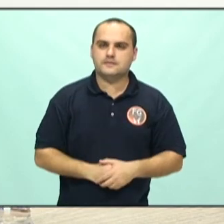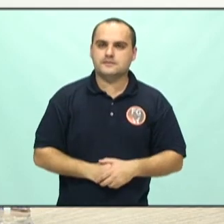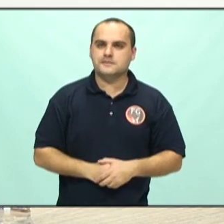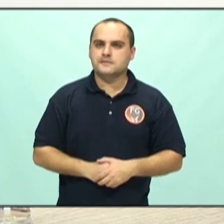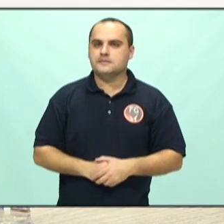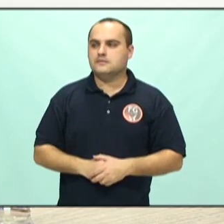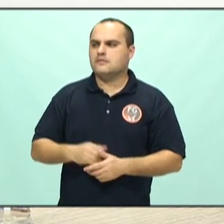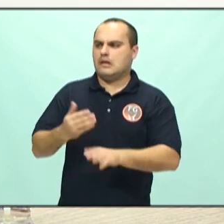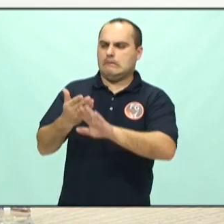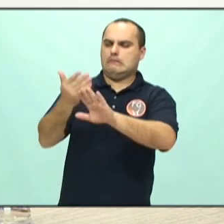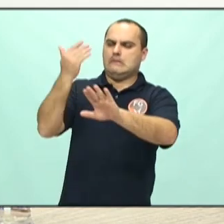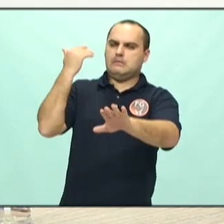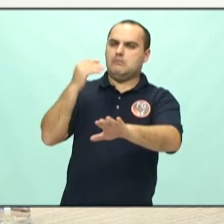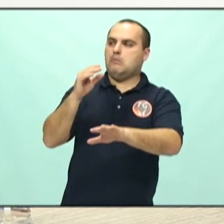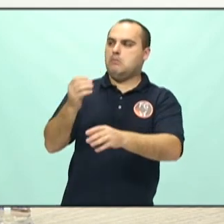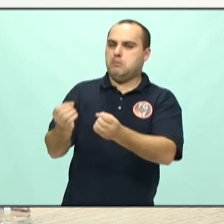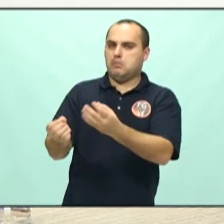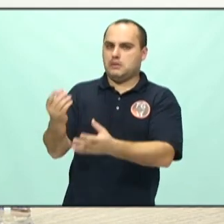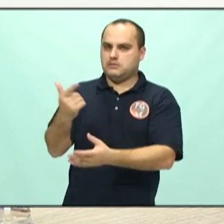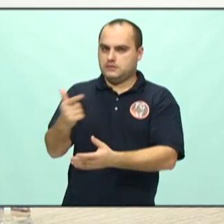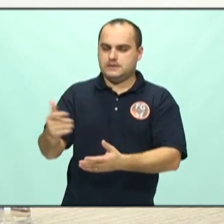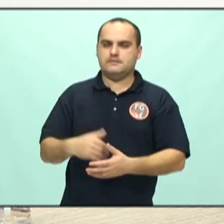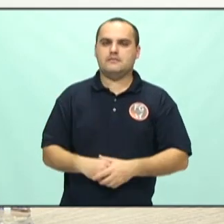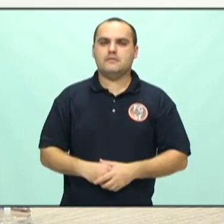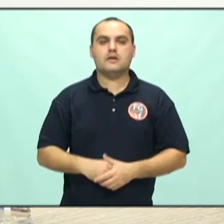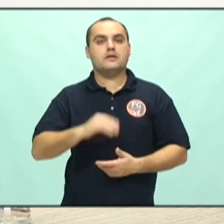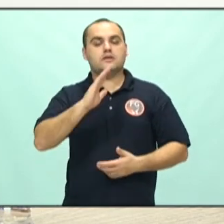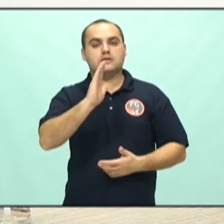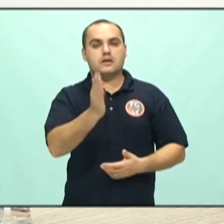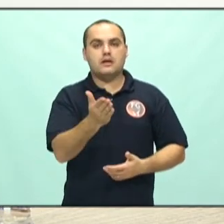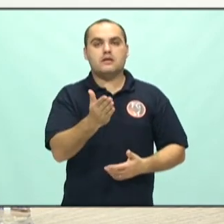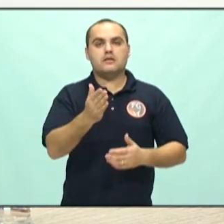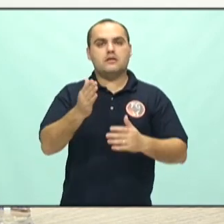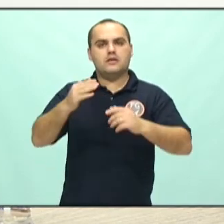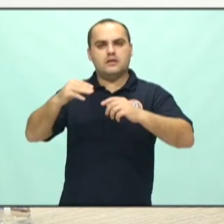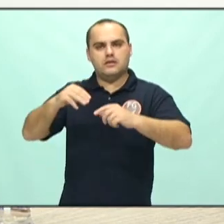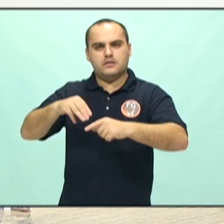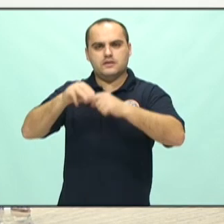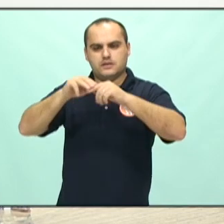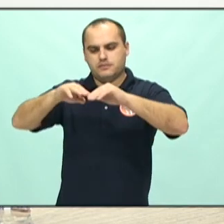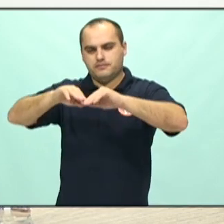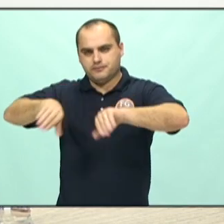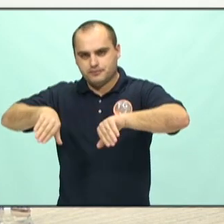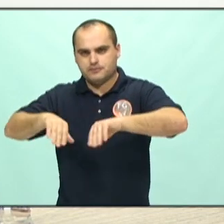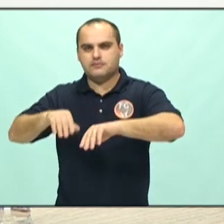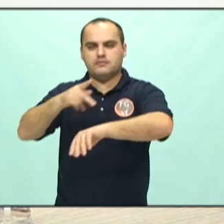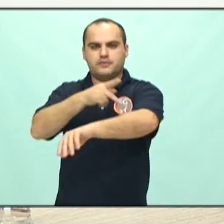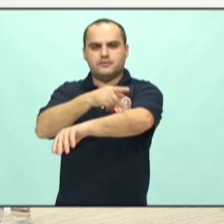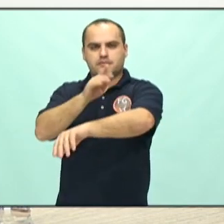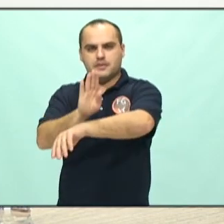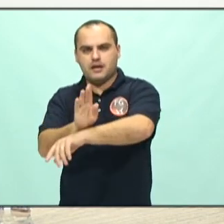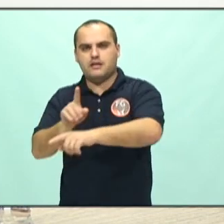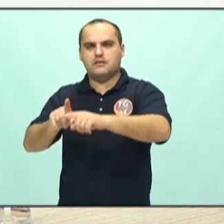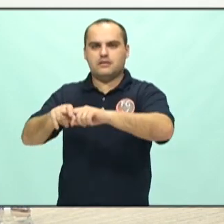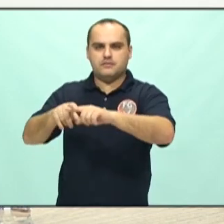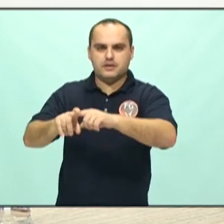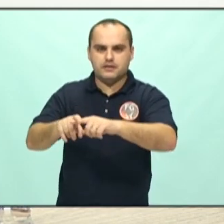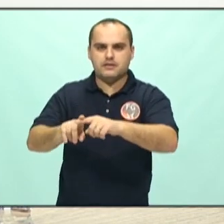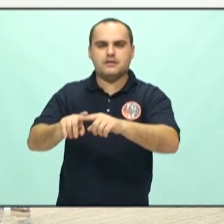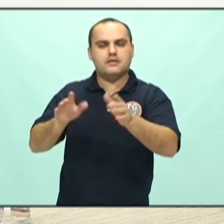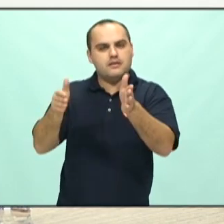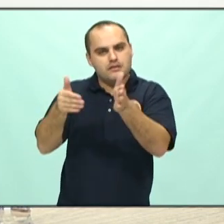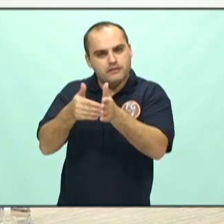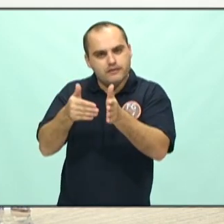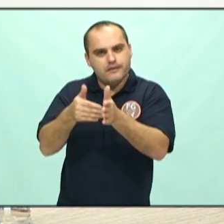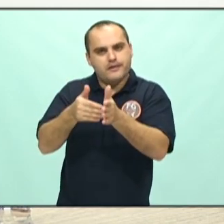havia sido criado ainda. E aí, com o passar do tempo, os municípios foram se desmembrando. Porto Belo, Itapema, e o último município que